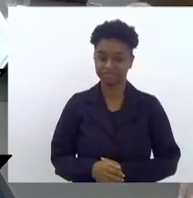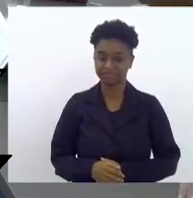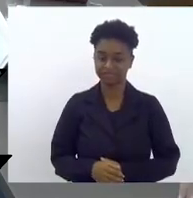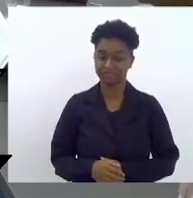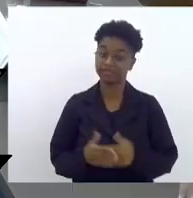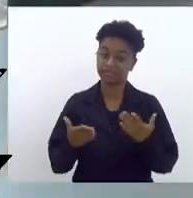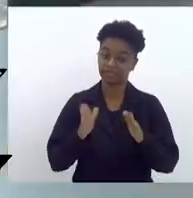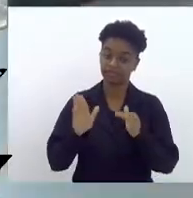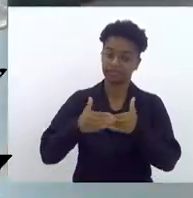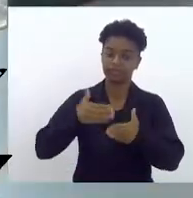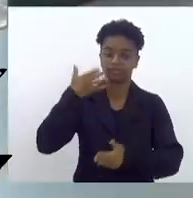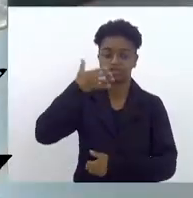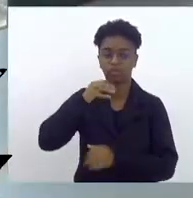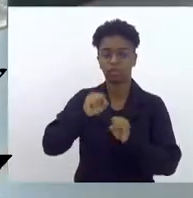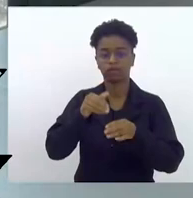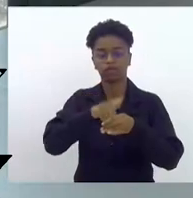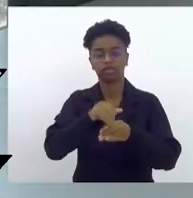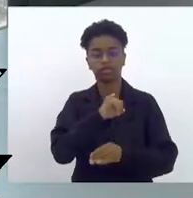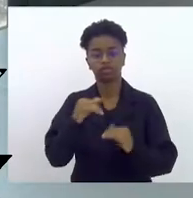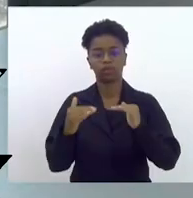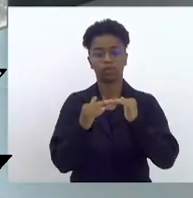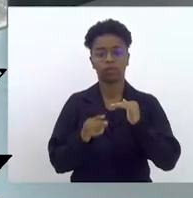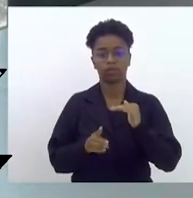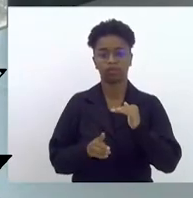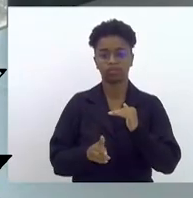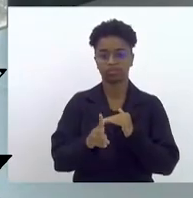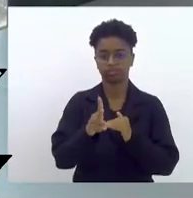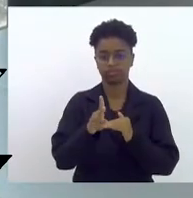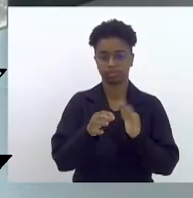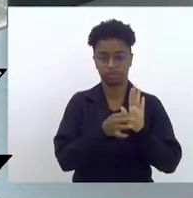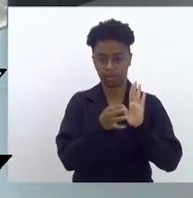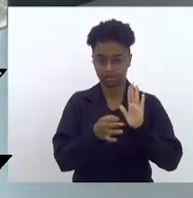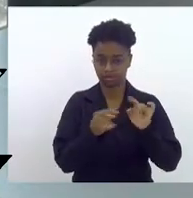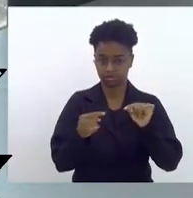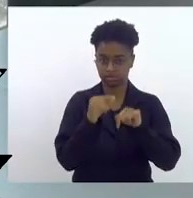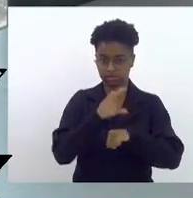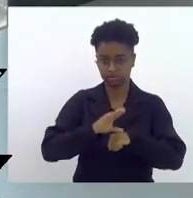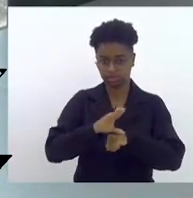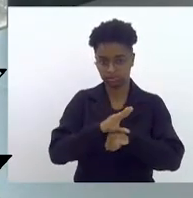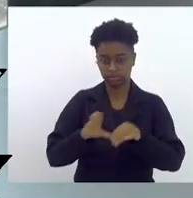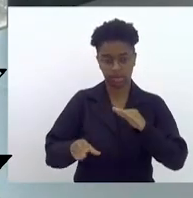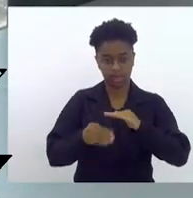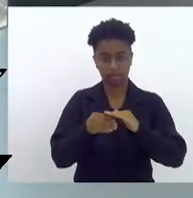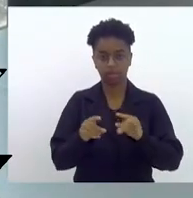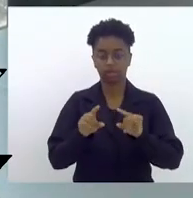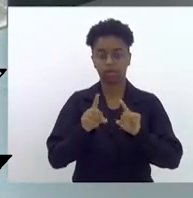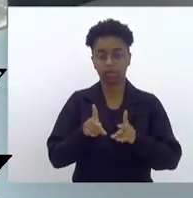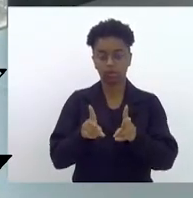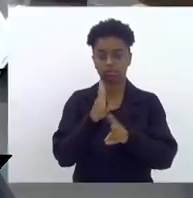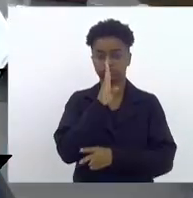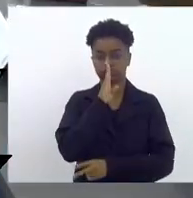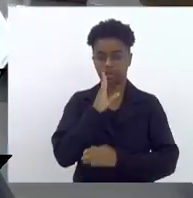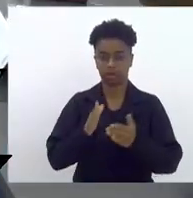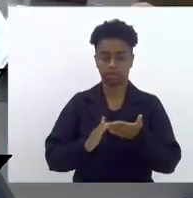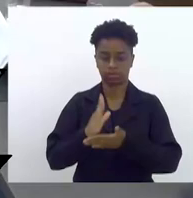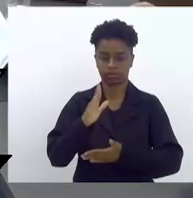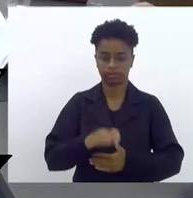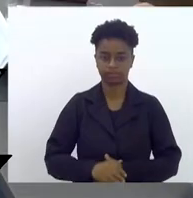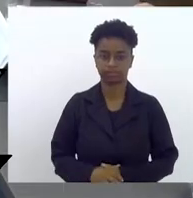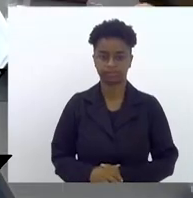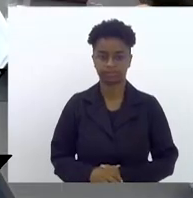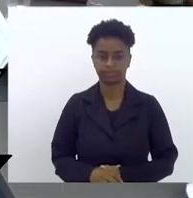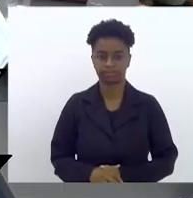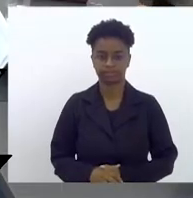encerrar a discussão e votação senhores que aprovam o parecer pela constitucionalidade com emendas permaneça Como estão aprovado